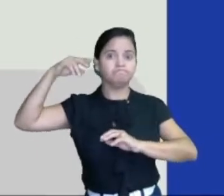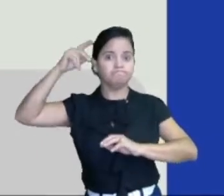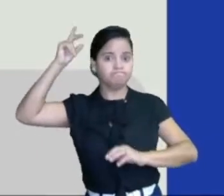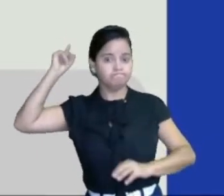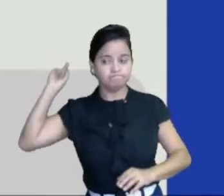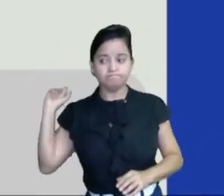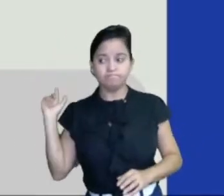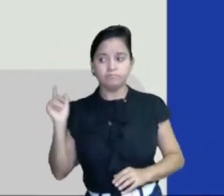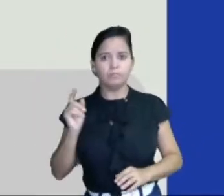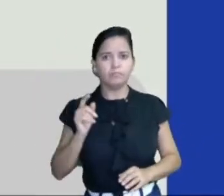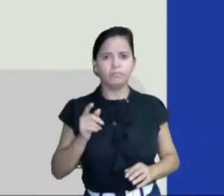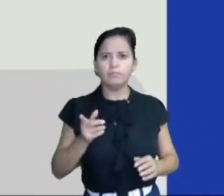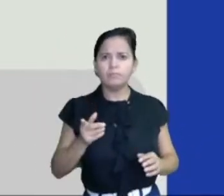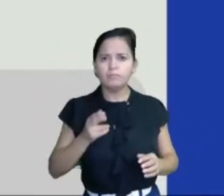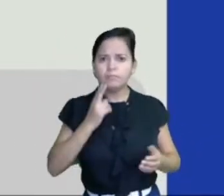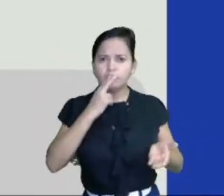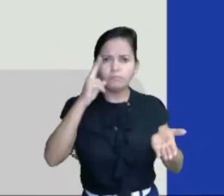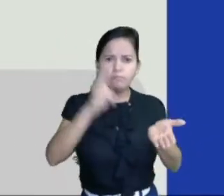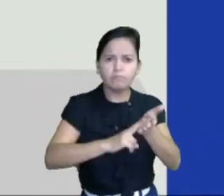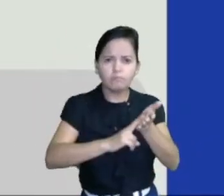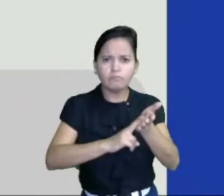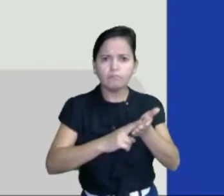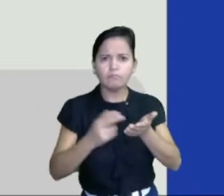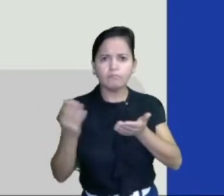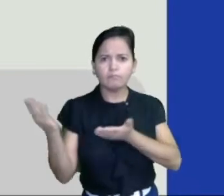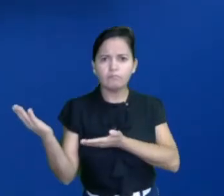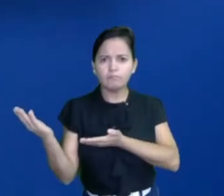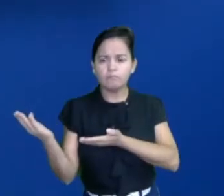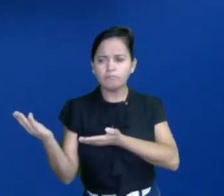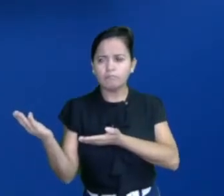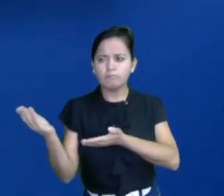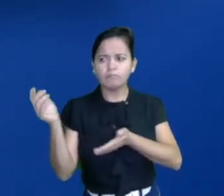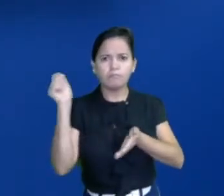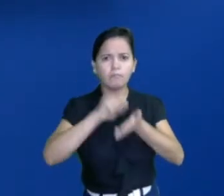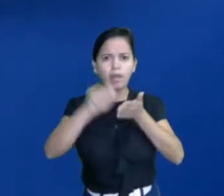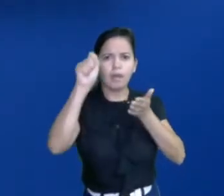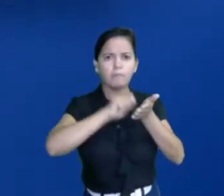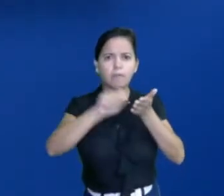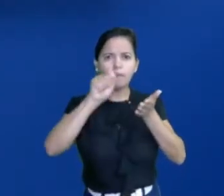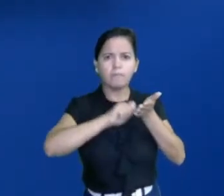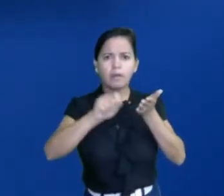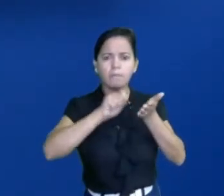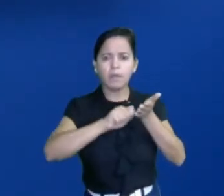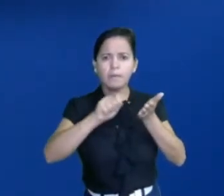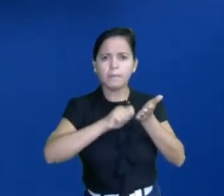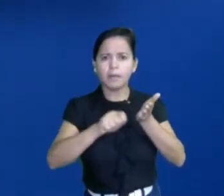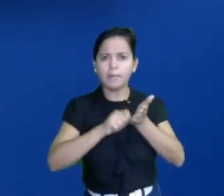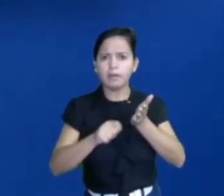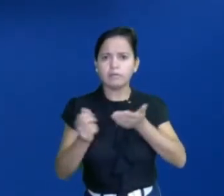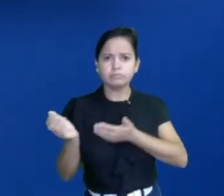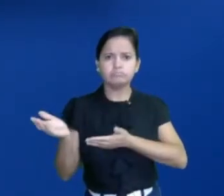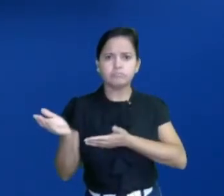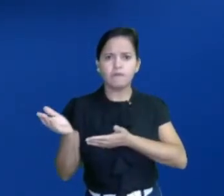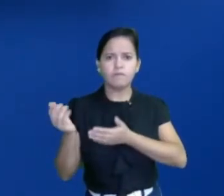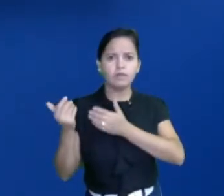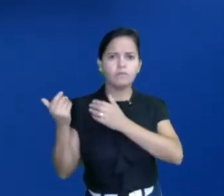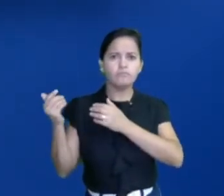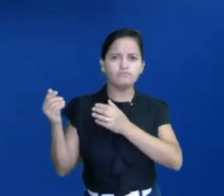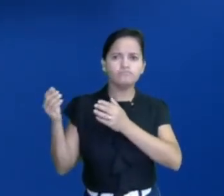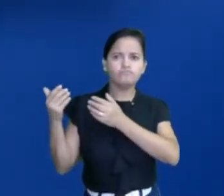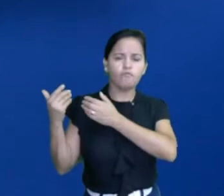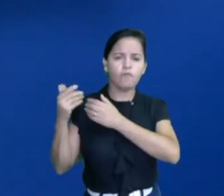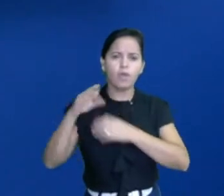de Caminha. Foi um homenzinho que veio lá nas caravelas de Portugal até o